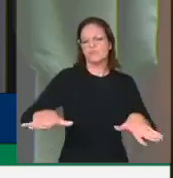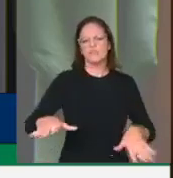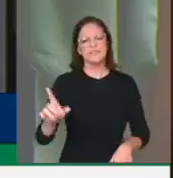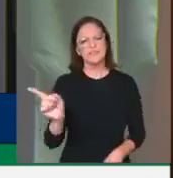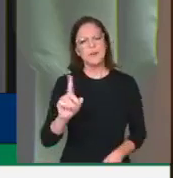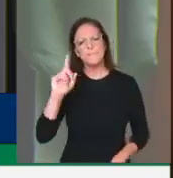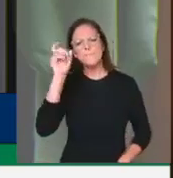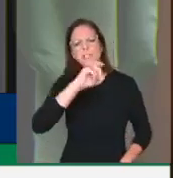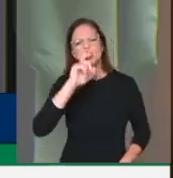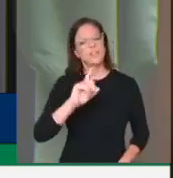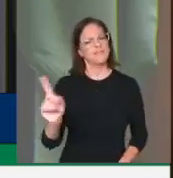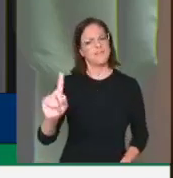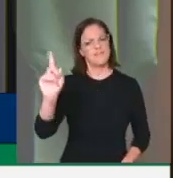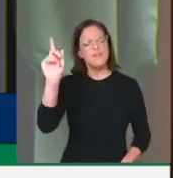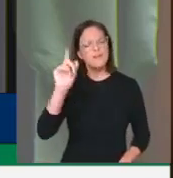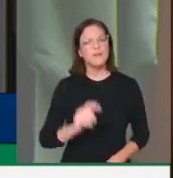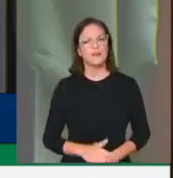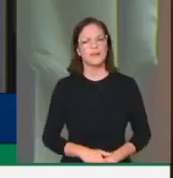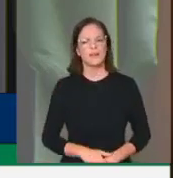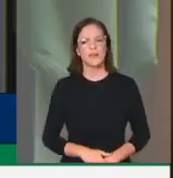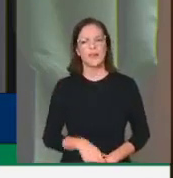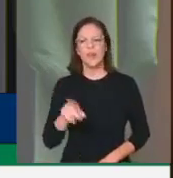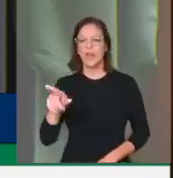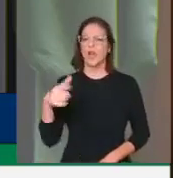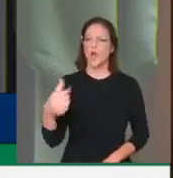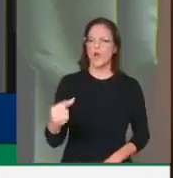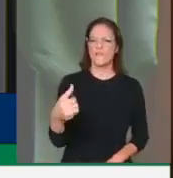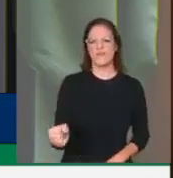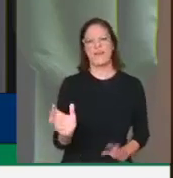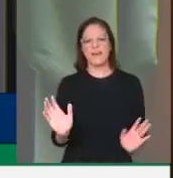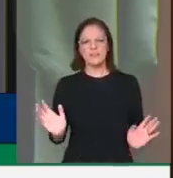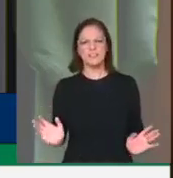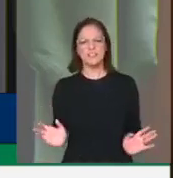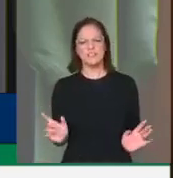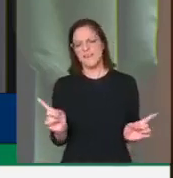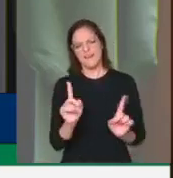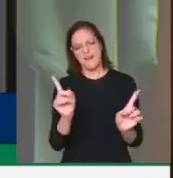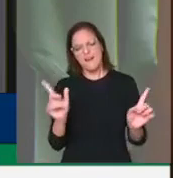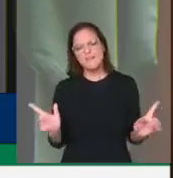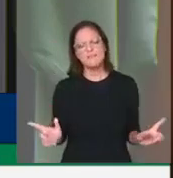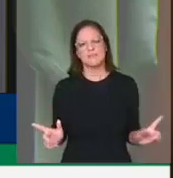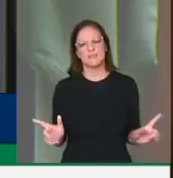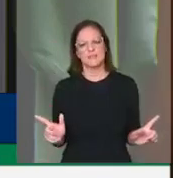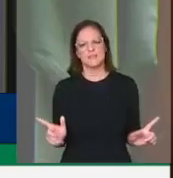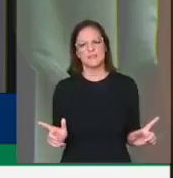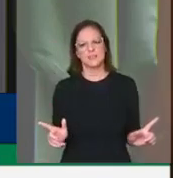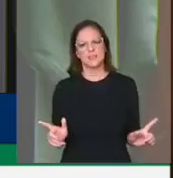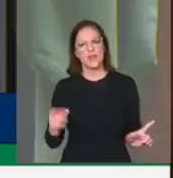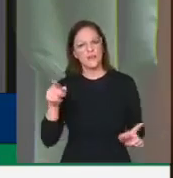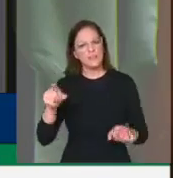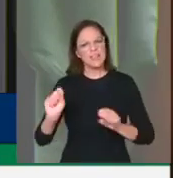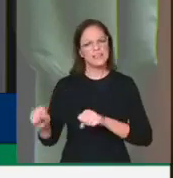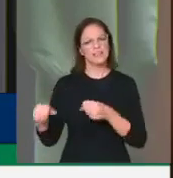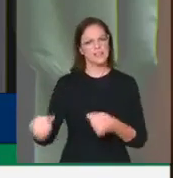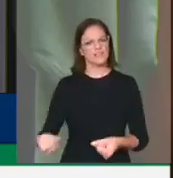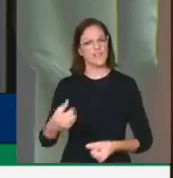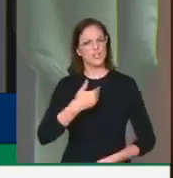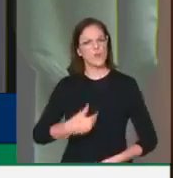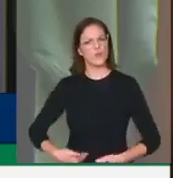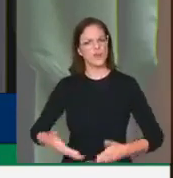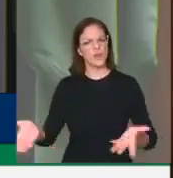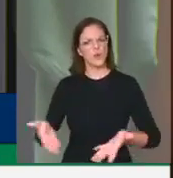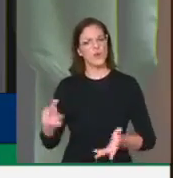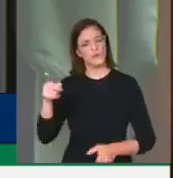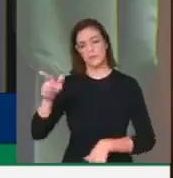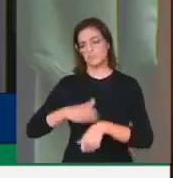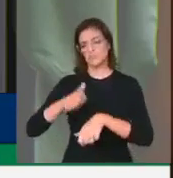utilize de mentira, não seja um covarde, ministro Sérgio Moro. Tem um governo que o senhor defende, que o senhor escolheu defender, o senhor